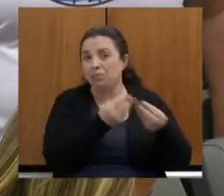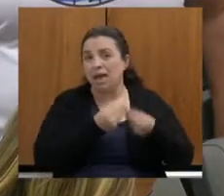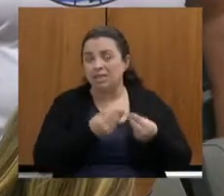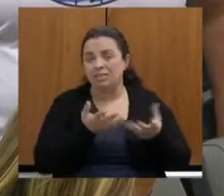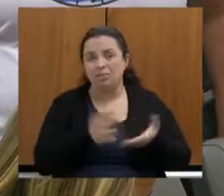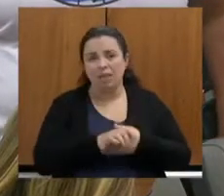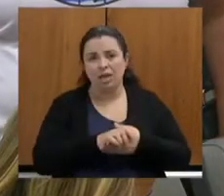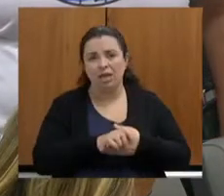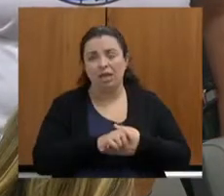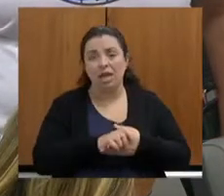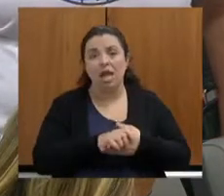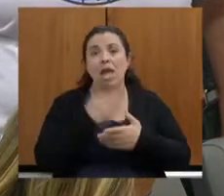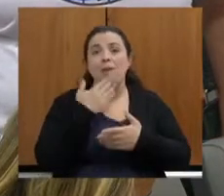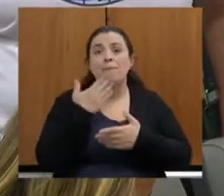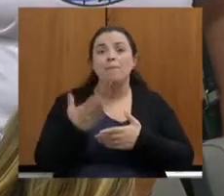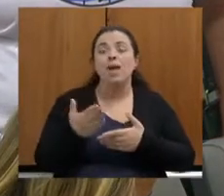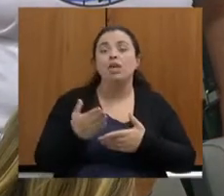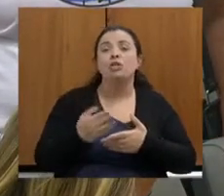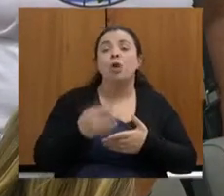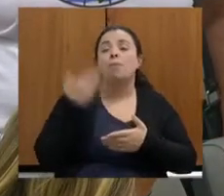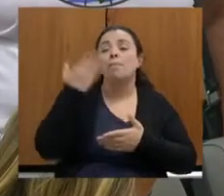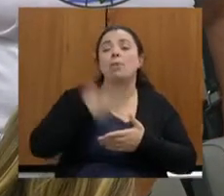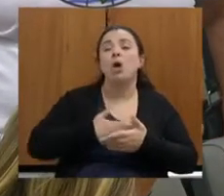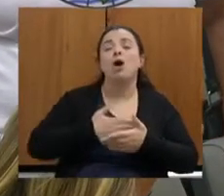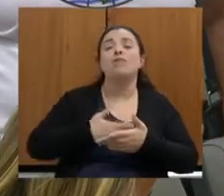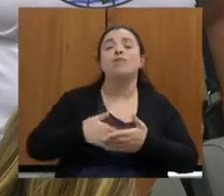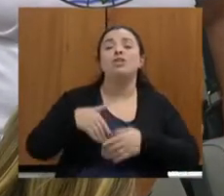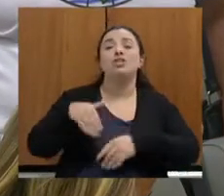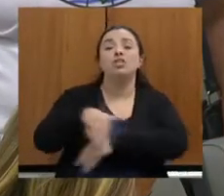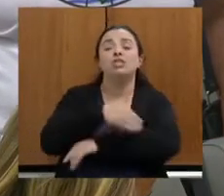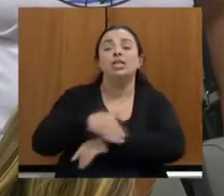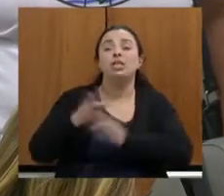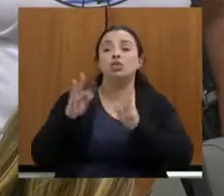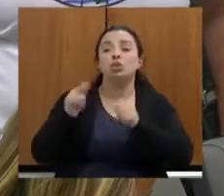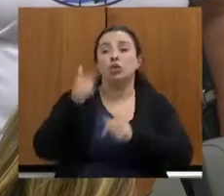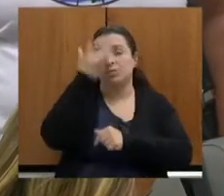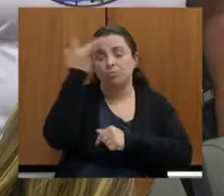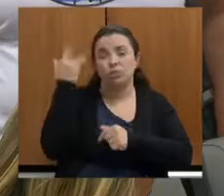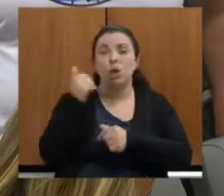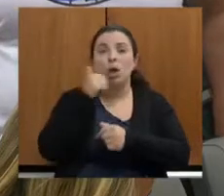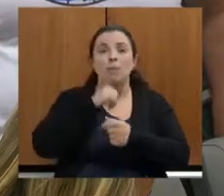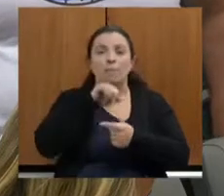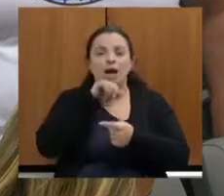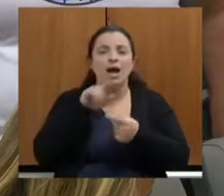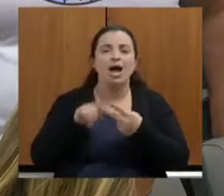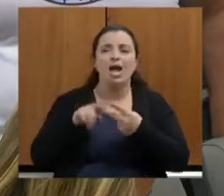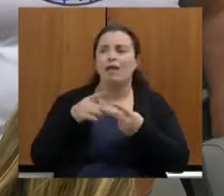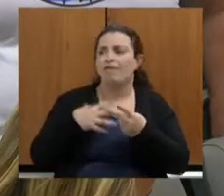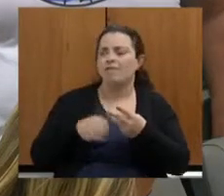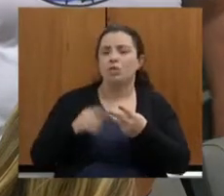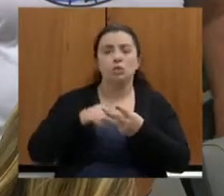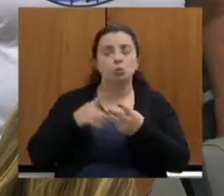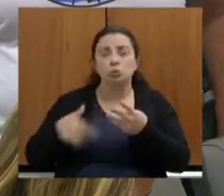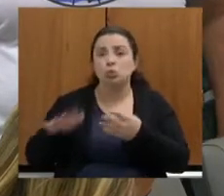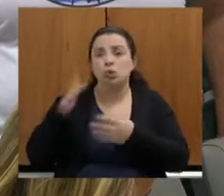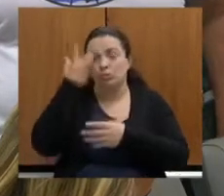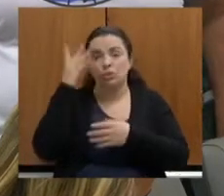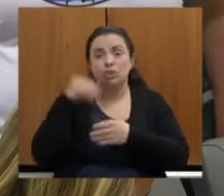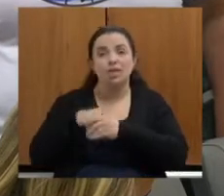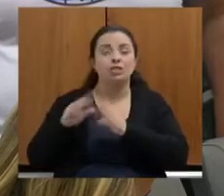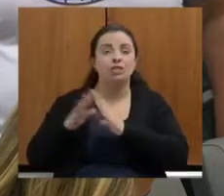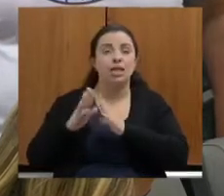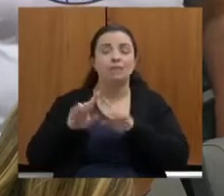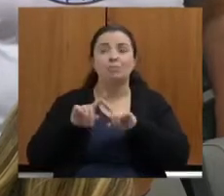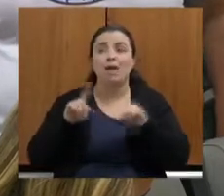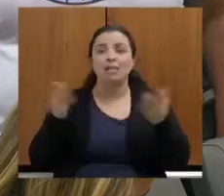comprovante de endereço de todos que moram da casa é mãe é filhos e com a internet quase a gente